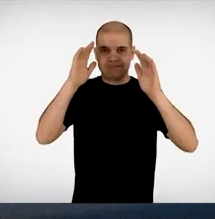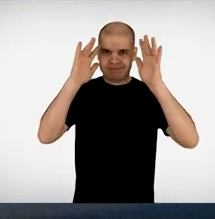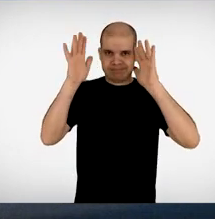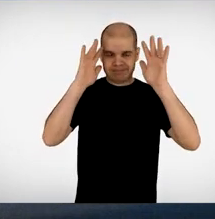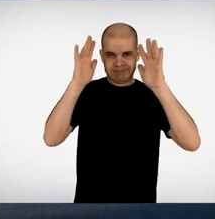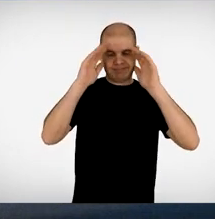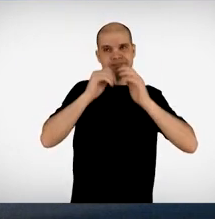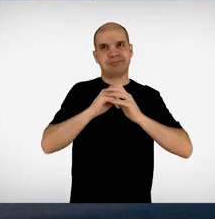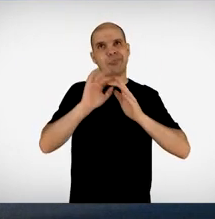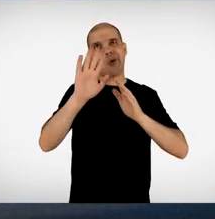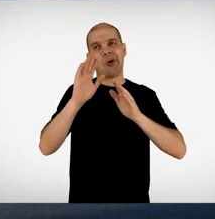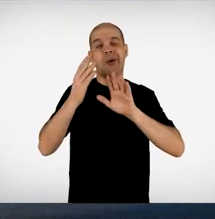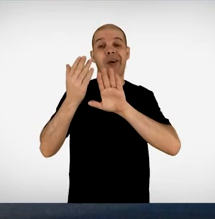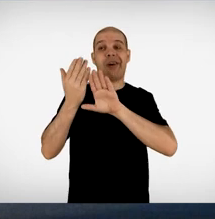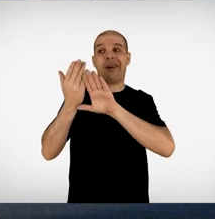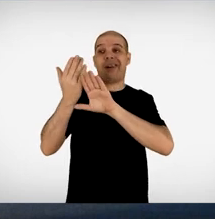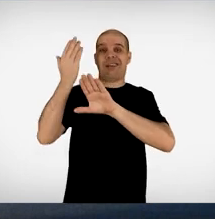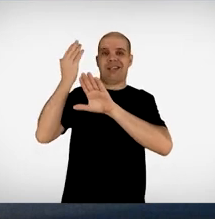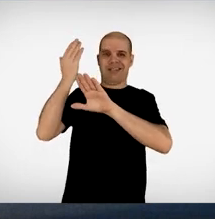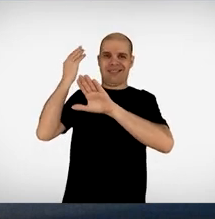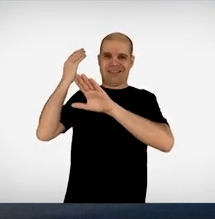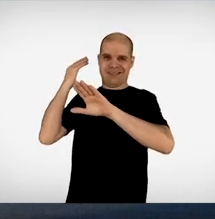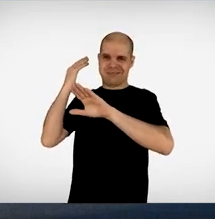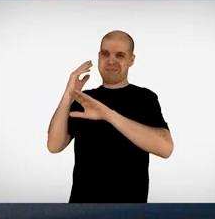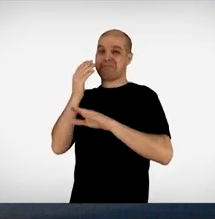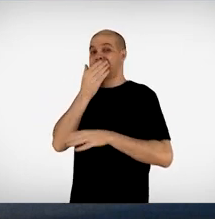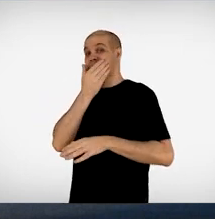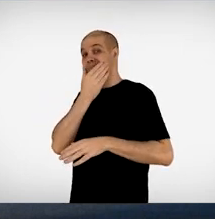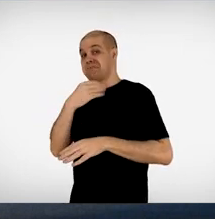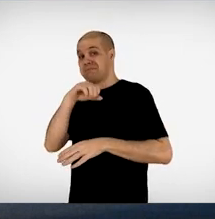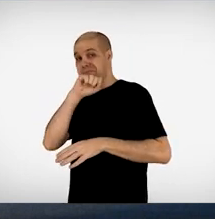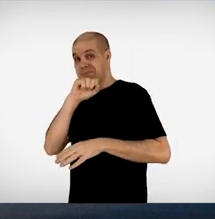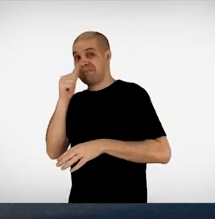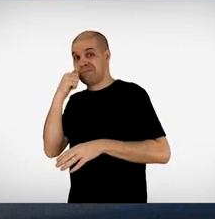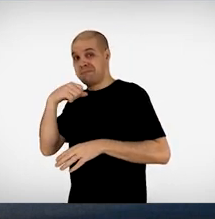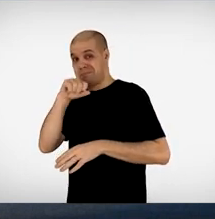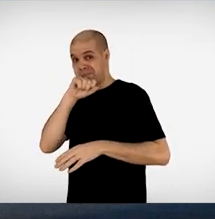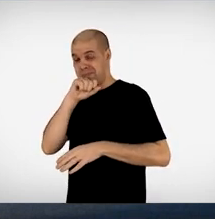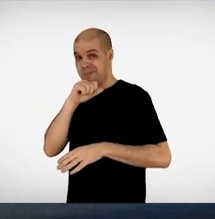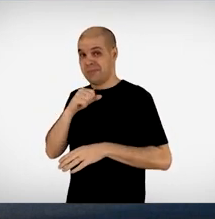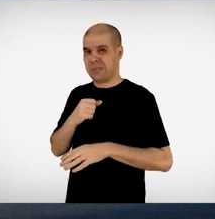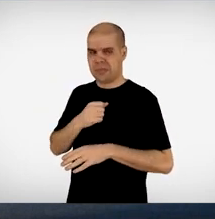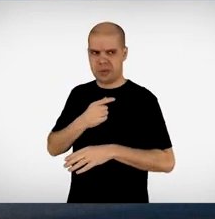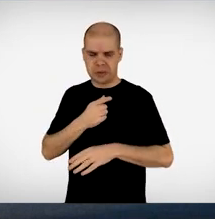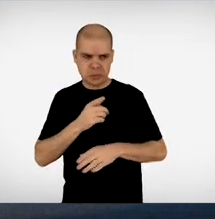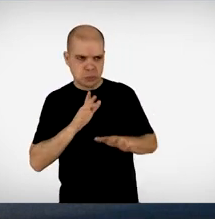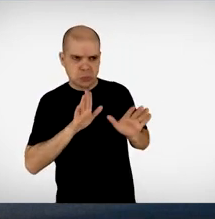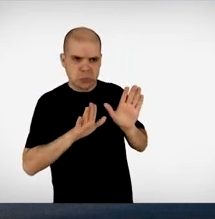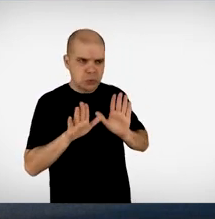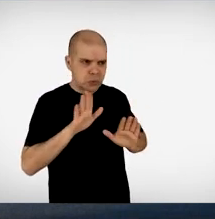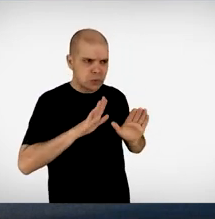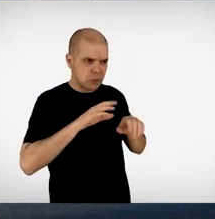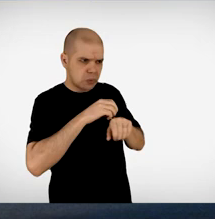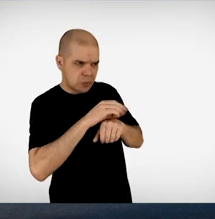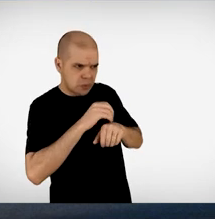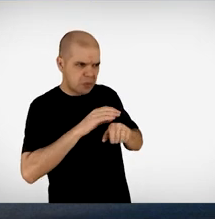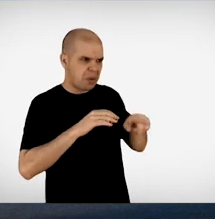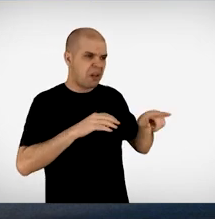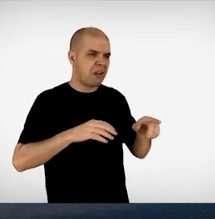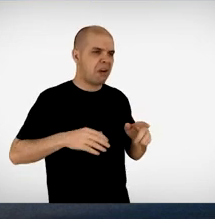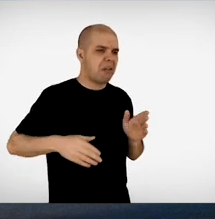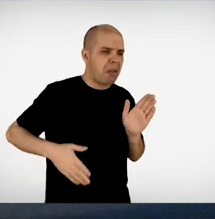tinham pavor que eu fosse vagabunda, assim, que eu fosse preguiçosa. Eu não sei como é que está hoje em dia,